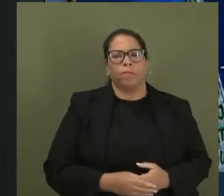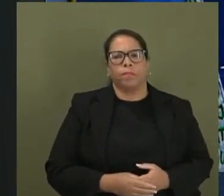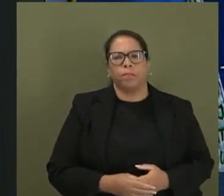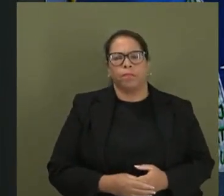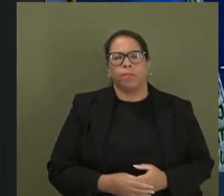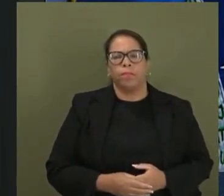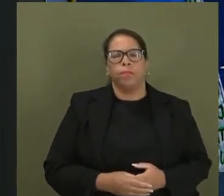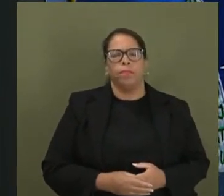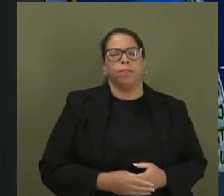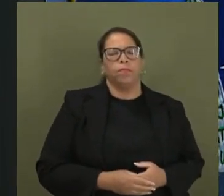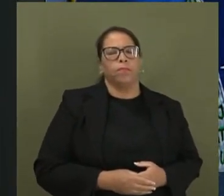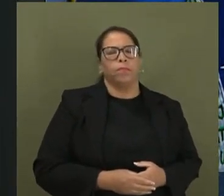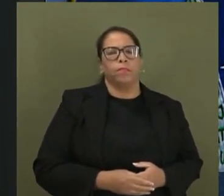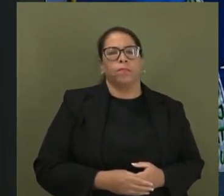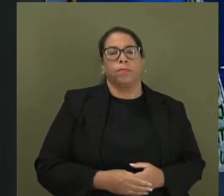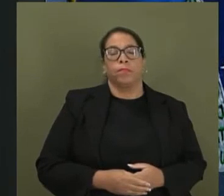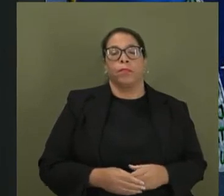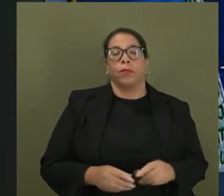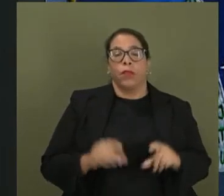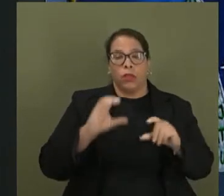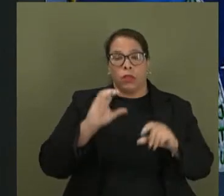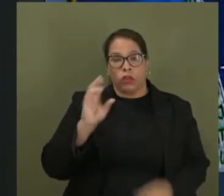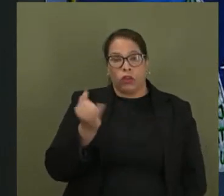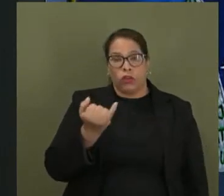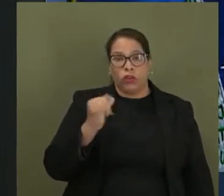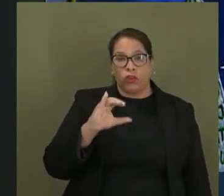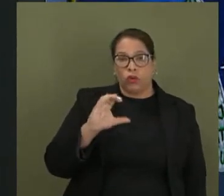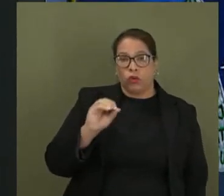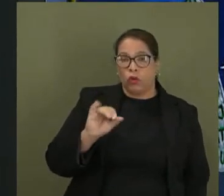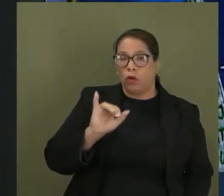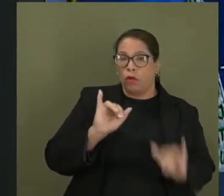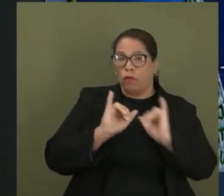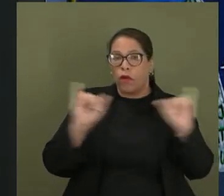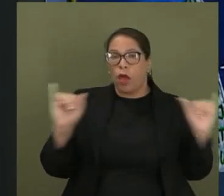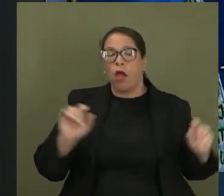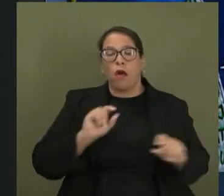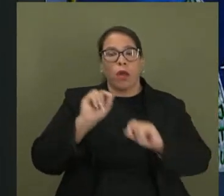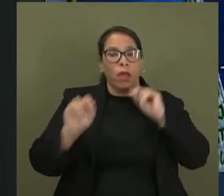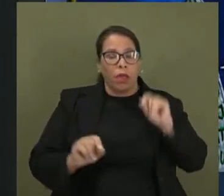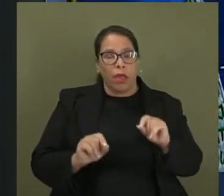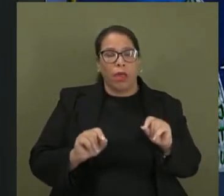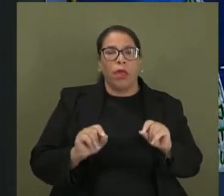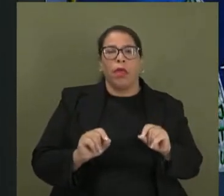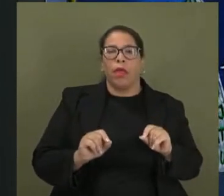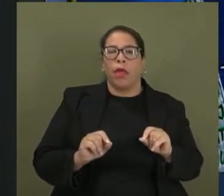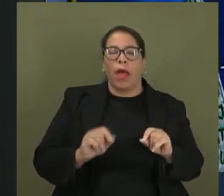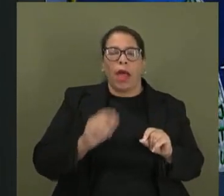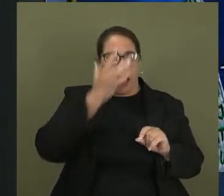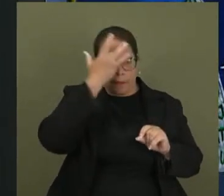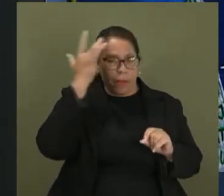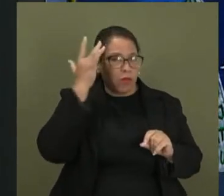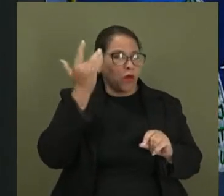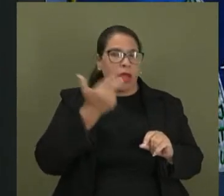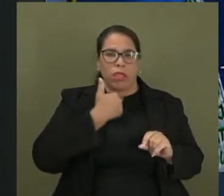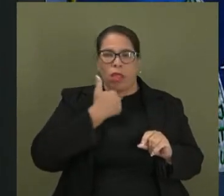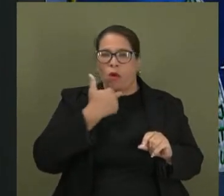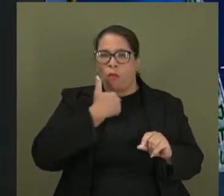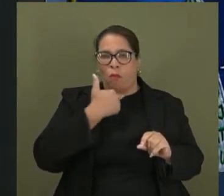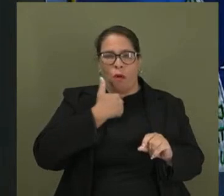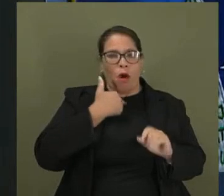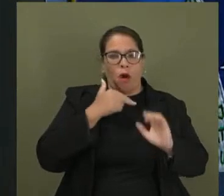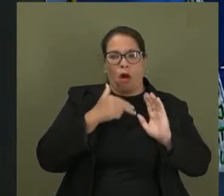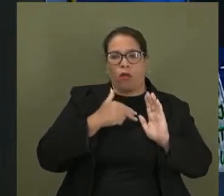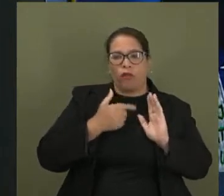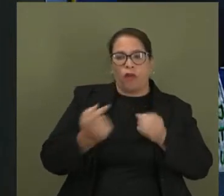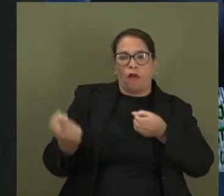restam. Chico disse o seguinte, abro aspas, embora ninguém possa voltar atrás